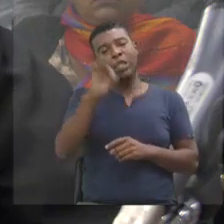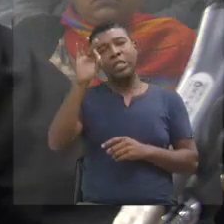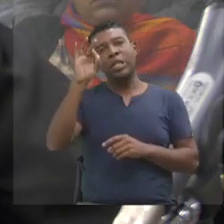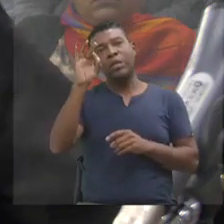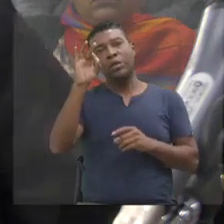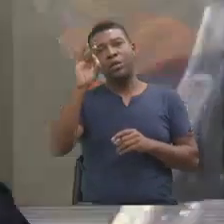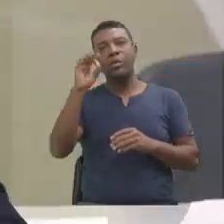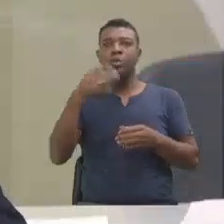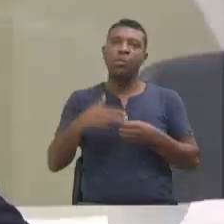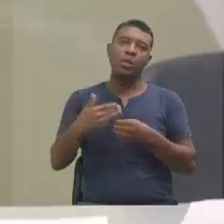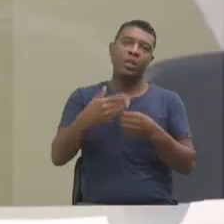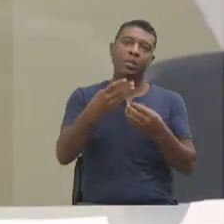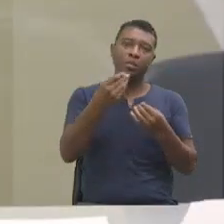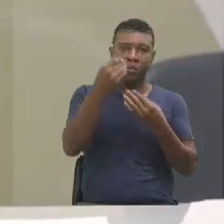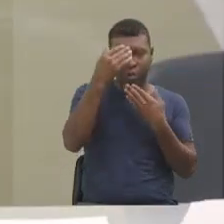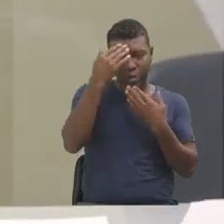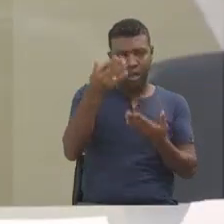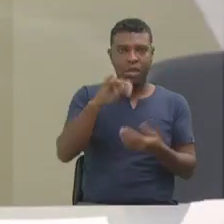pela oportunidade